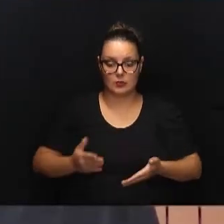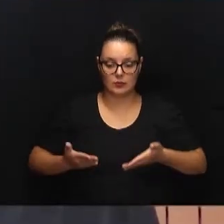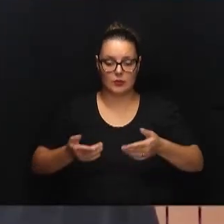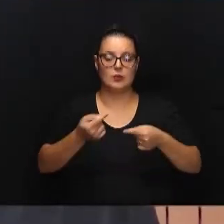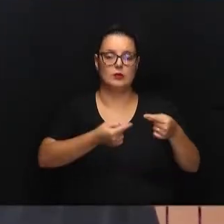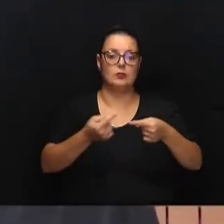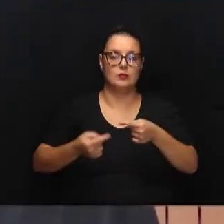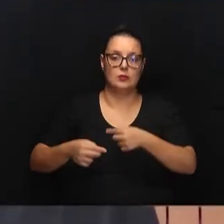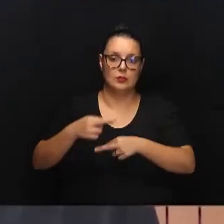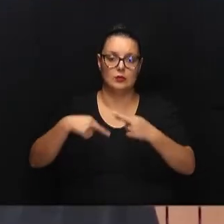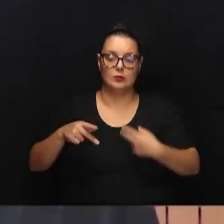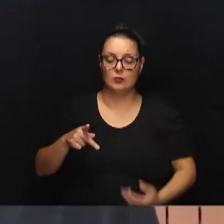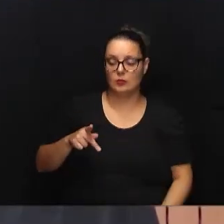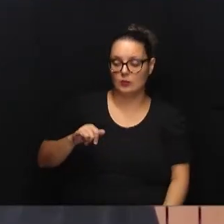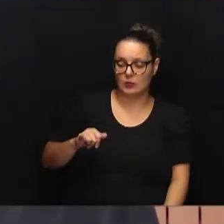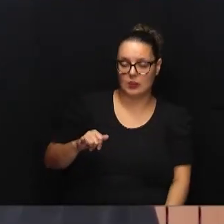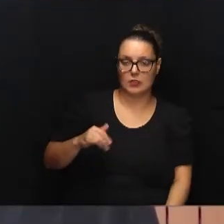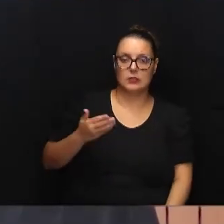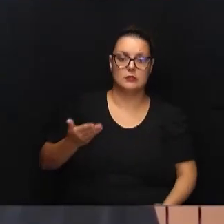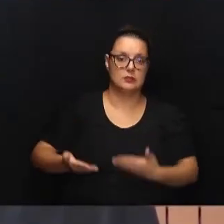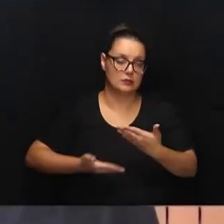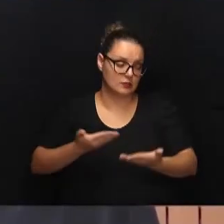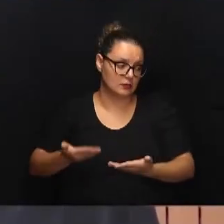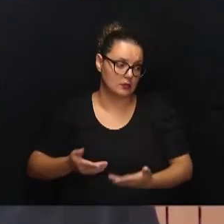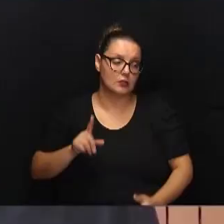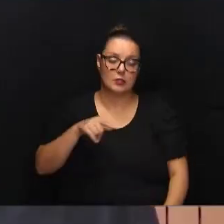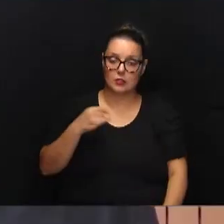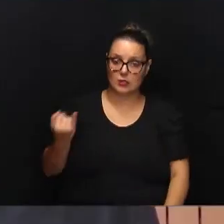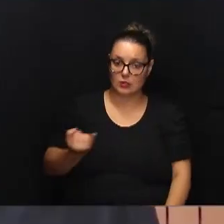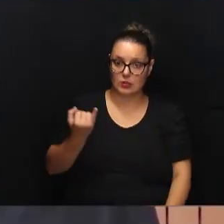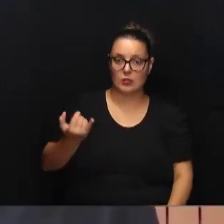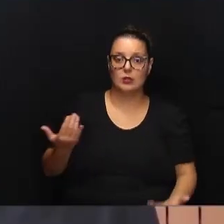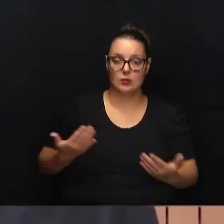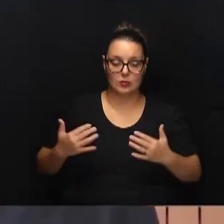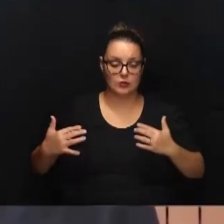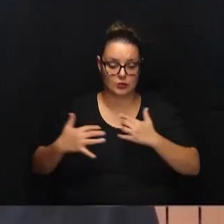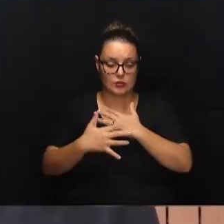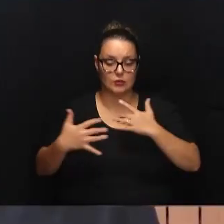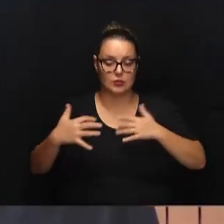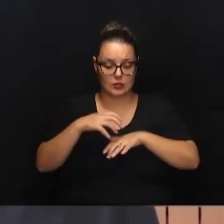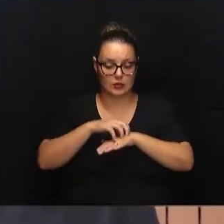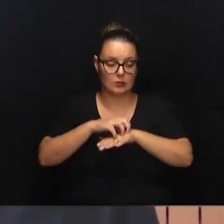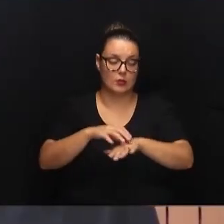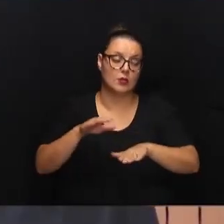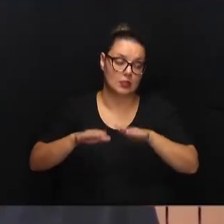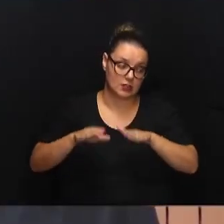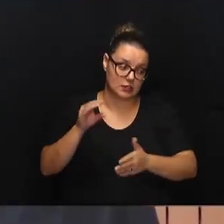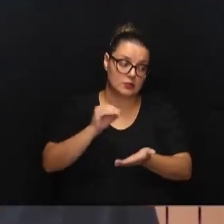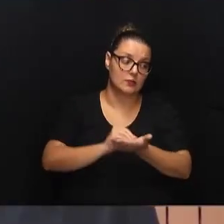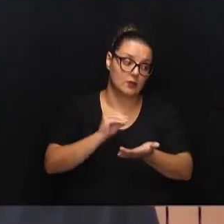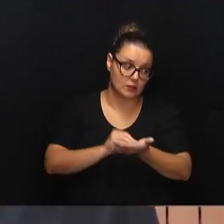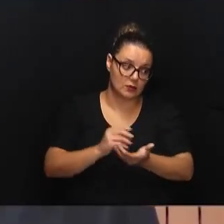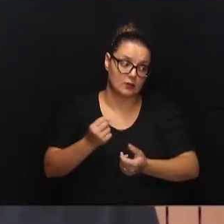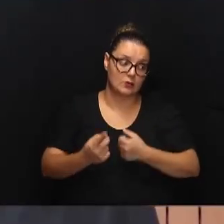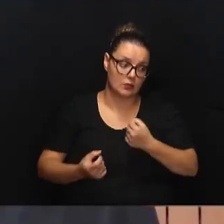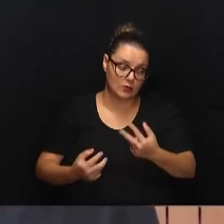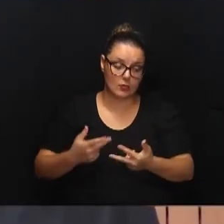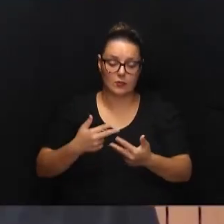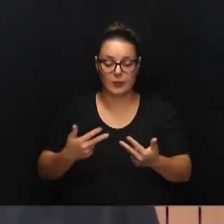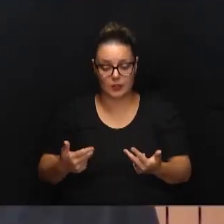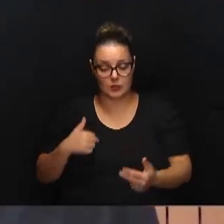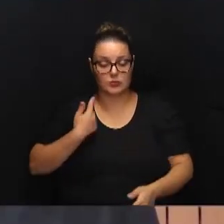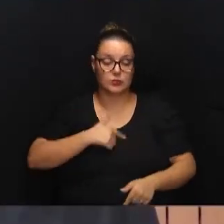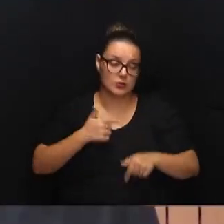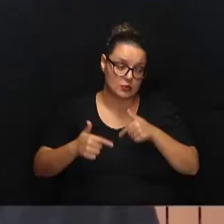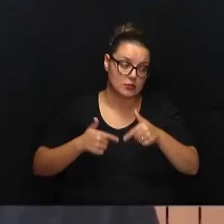a respeito do Pai Serviço, que são muito essenciais hoje na mobilidade e que às vezes está faltando algumas coisas, nós temos que trabalhar